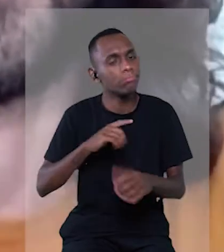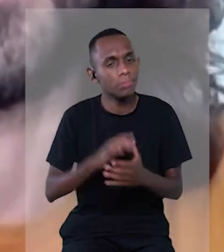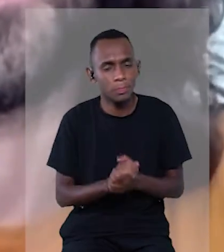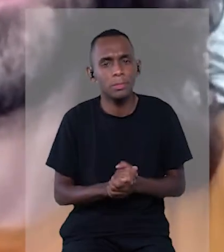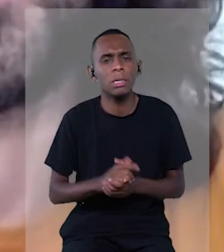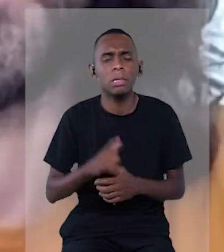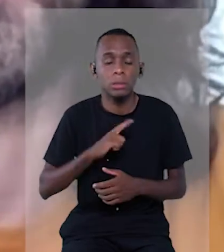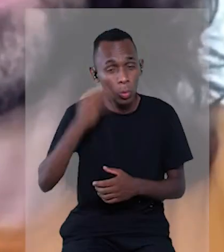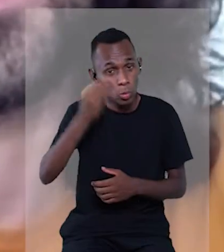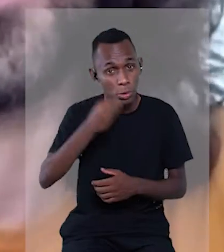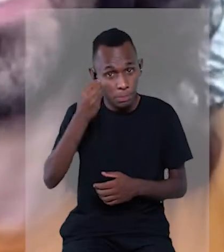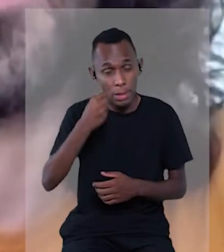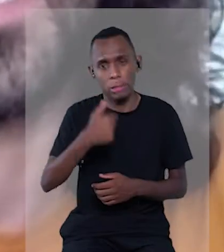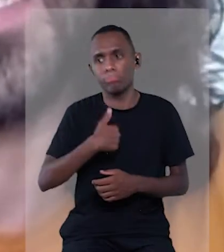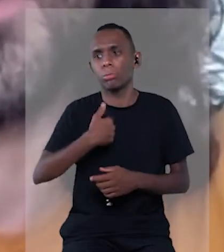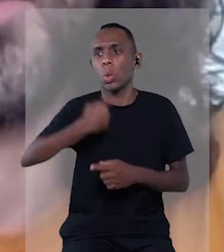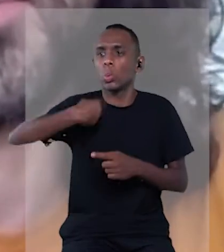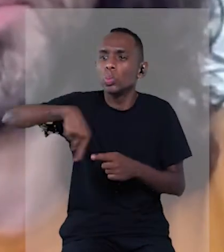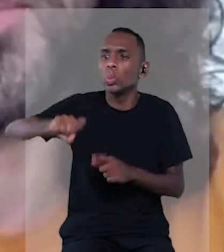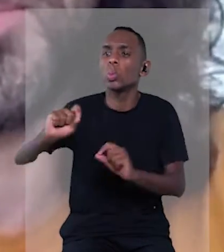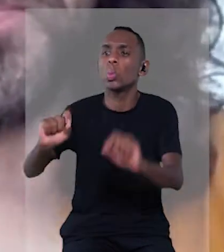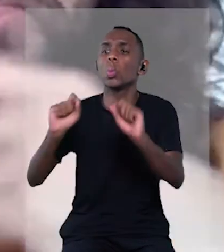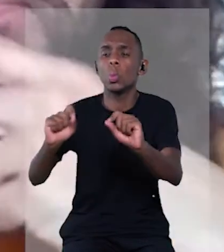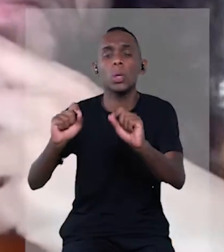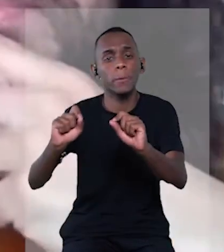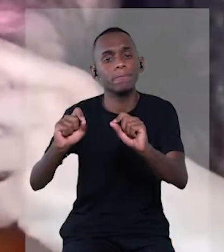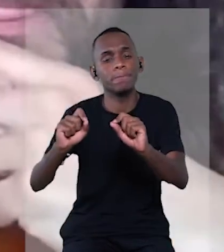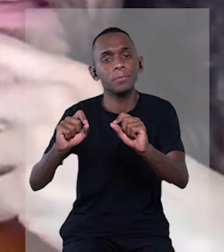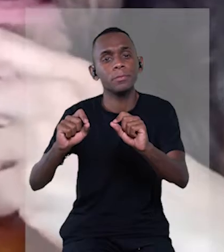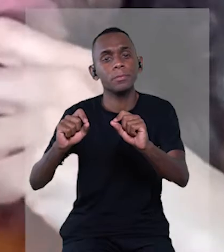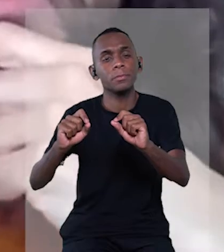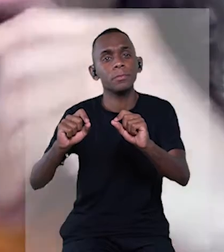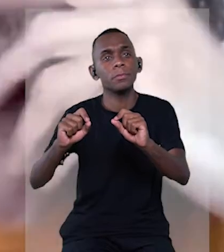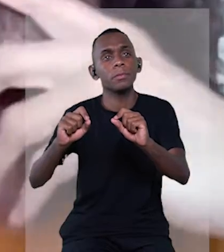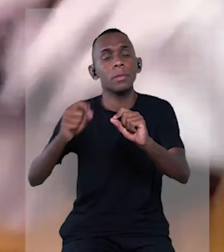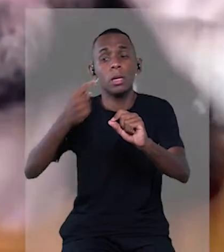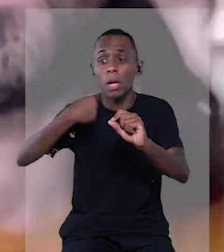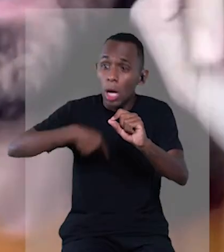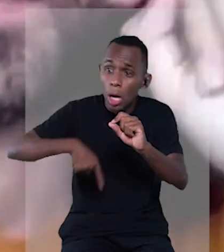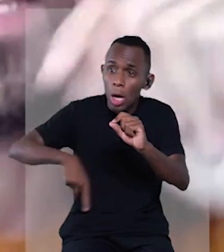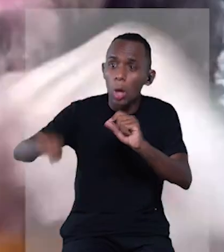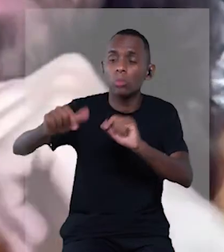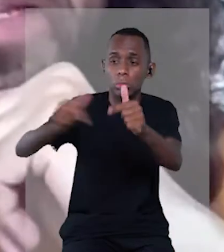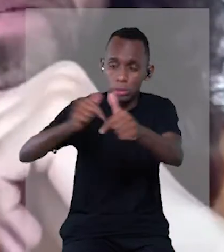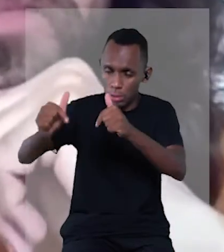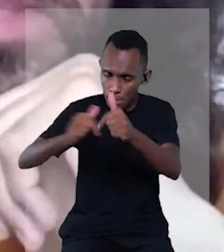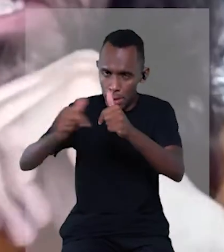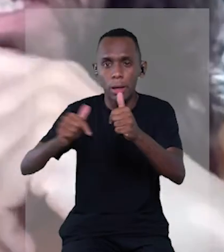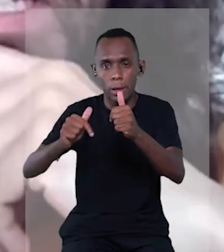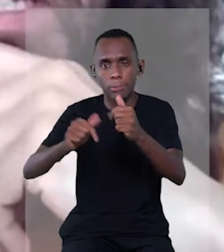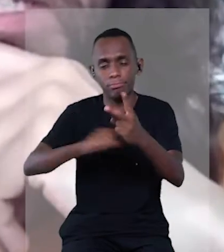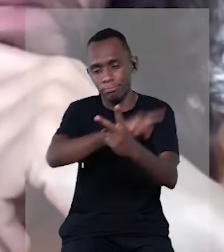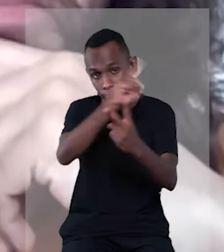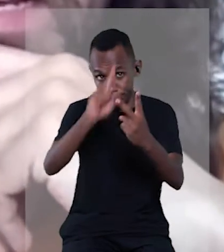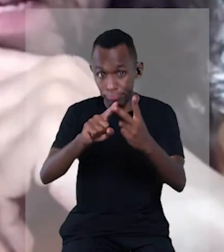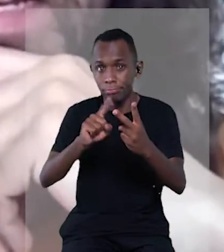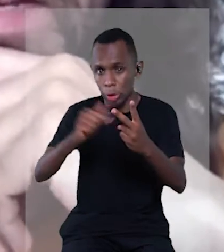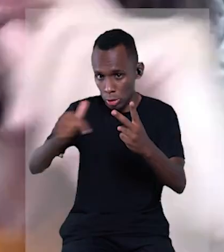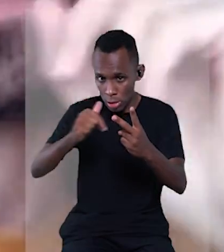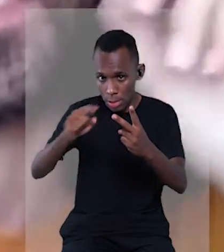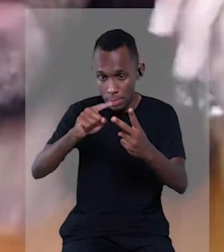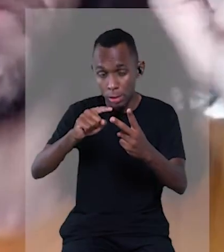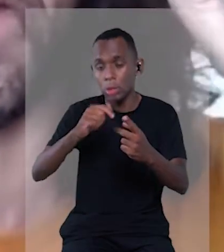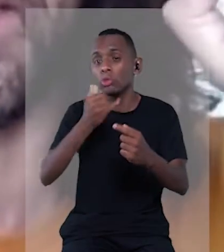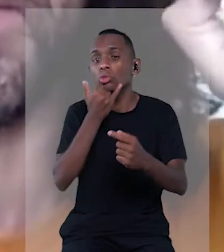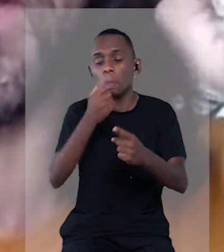profunda. Tem uma história que eu estava indo. Eu estava indo para esse emprego de